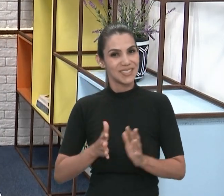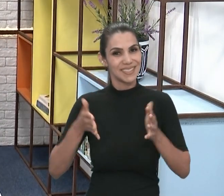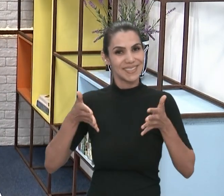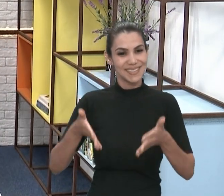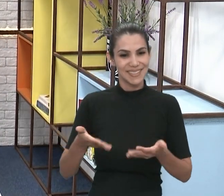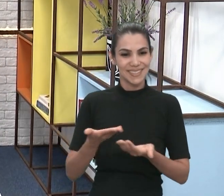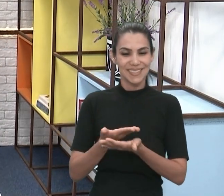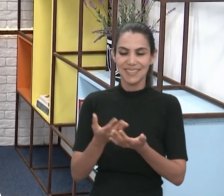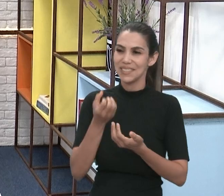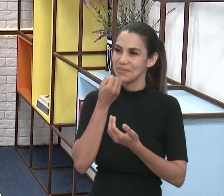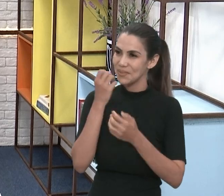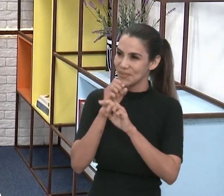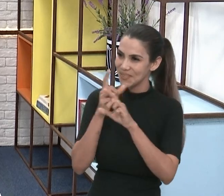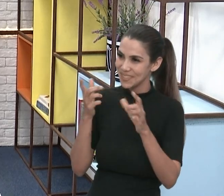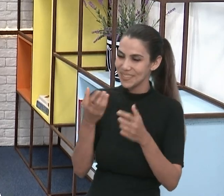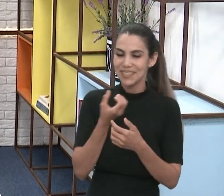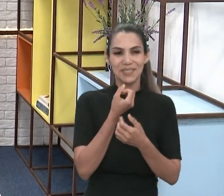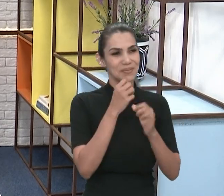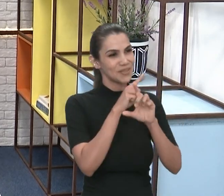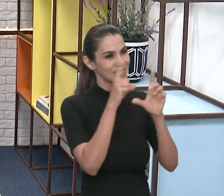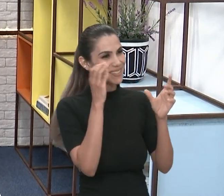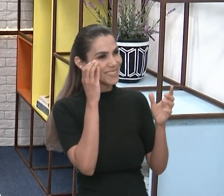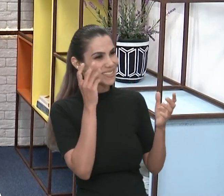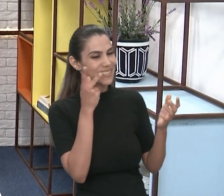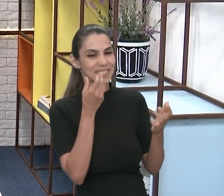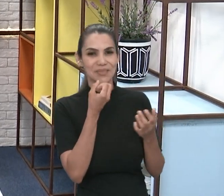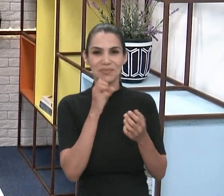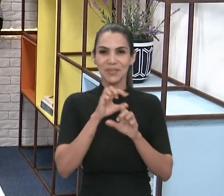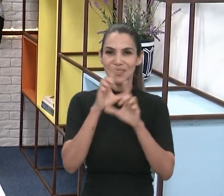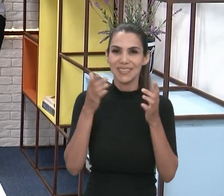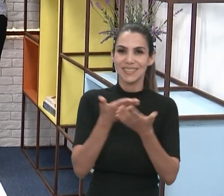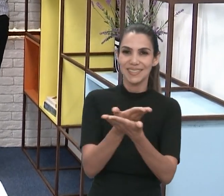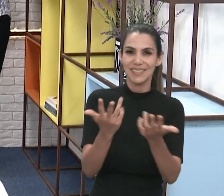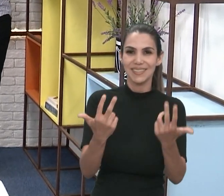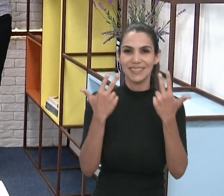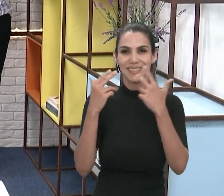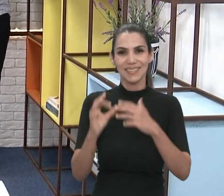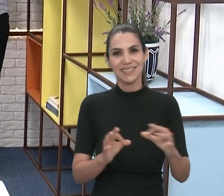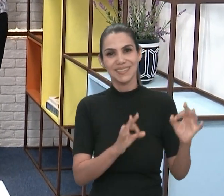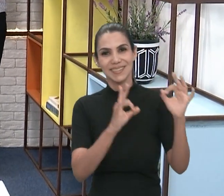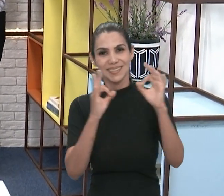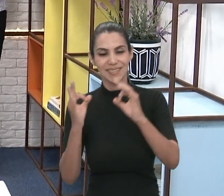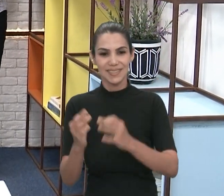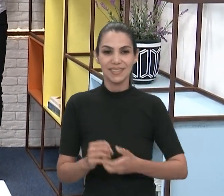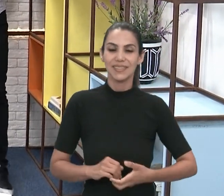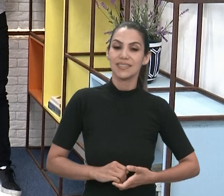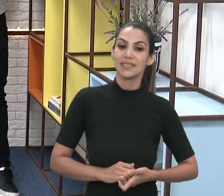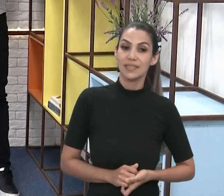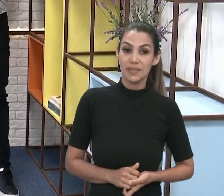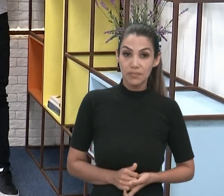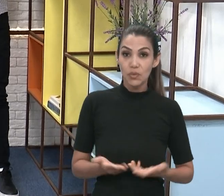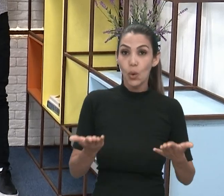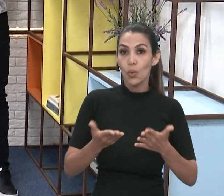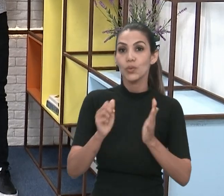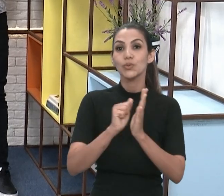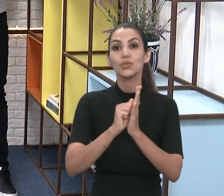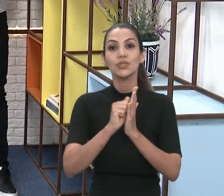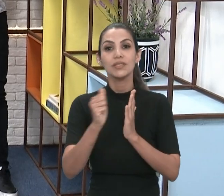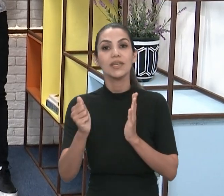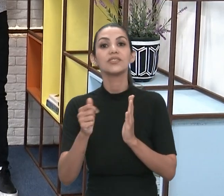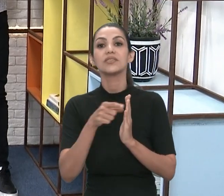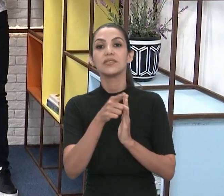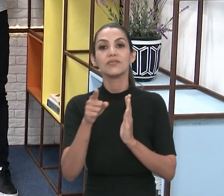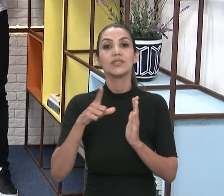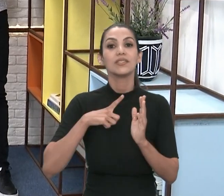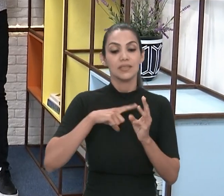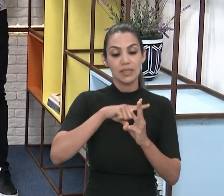aqui. Bom dia para você. Bom dia, Cássio. Bom dia também para você que nos acompanha de casa. Bom, e na agenda de hoje você vai